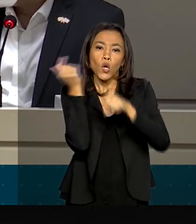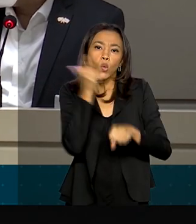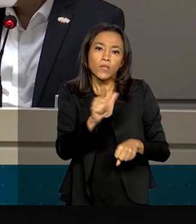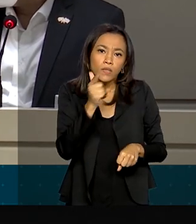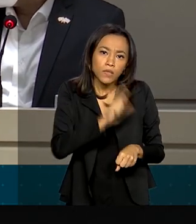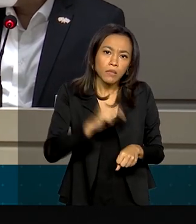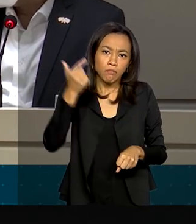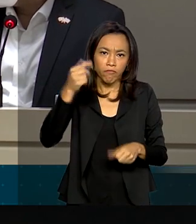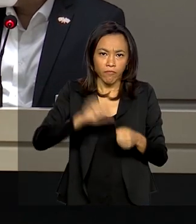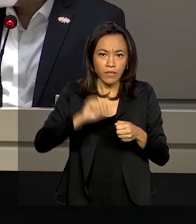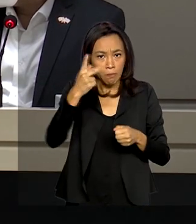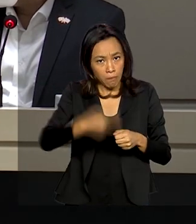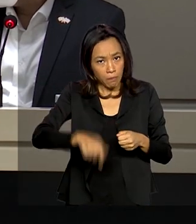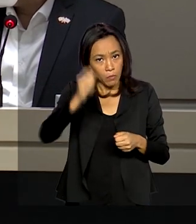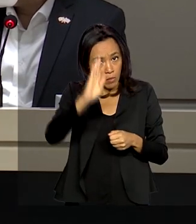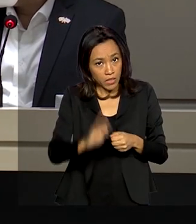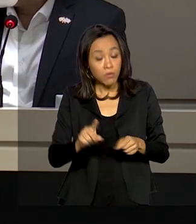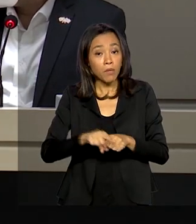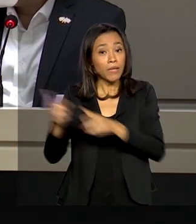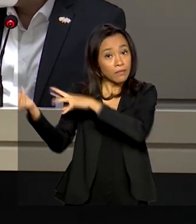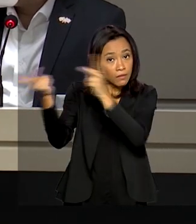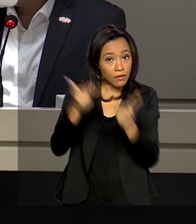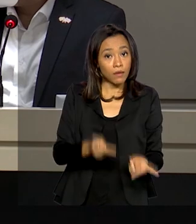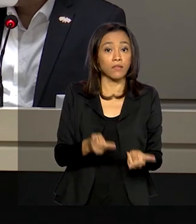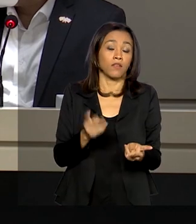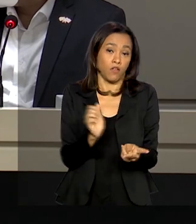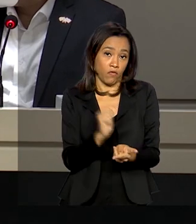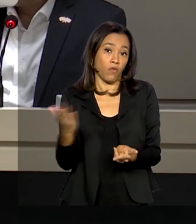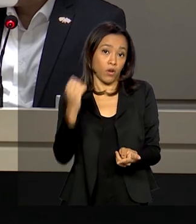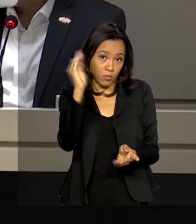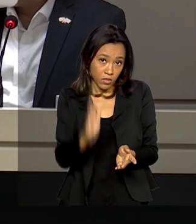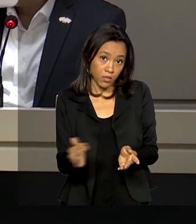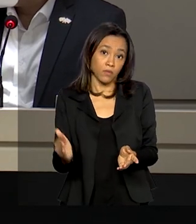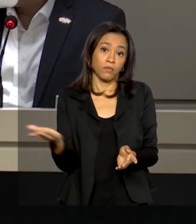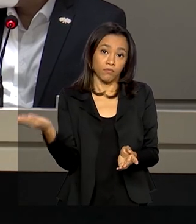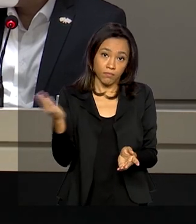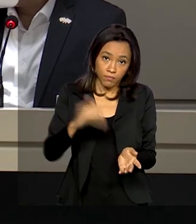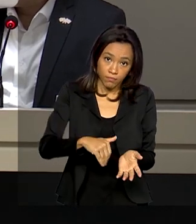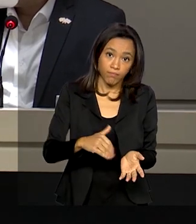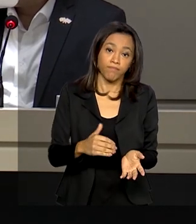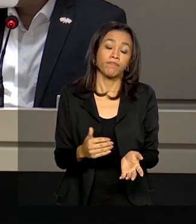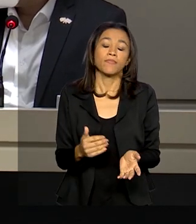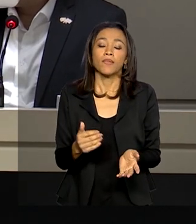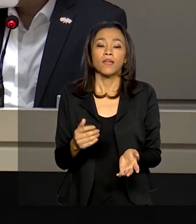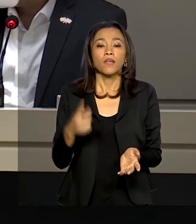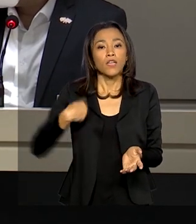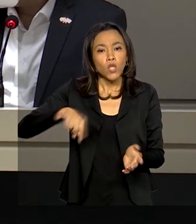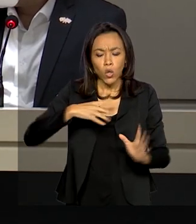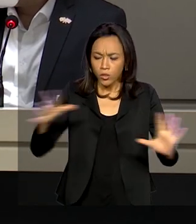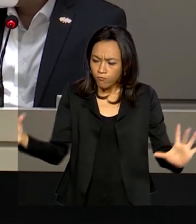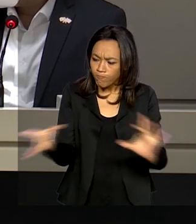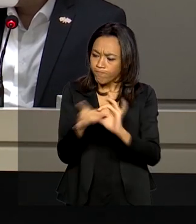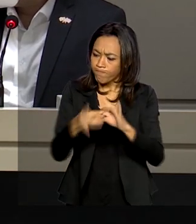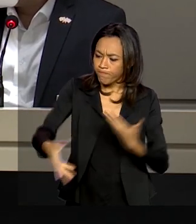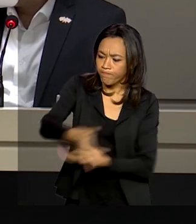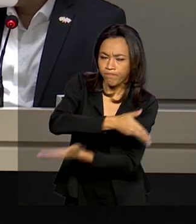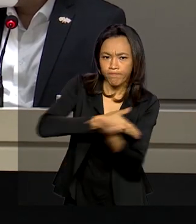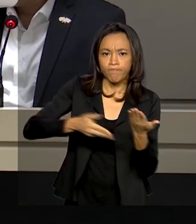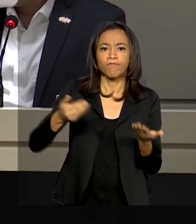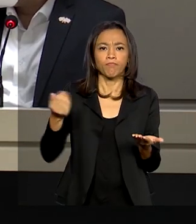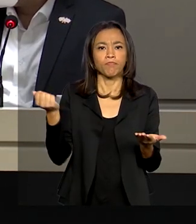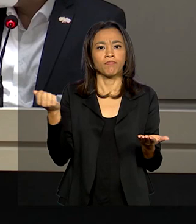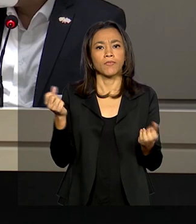produzir mais no Brasil, mas trazer de fora. E com isso a gente, de mãos dadas, realmente, a gente